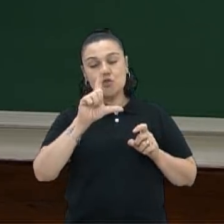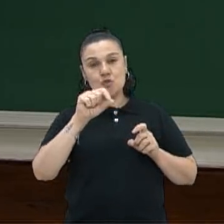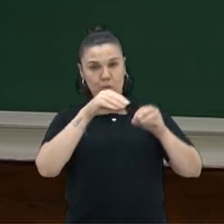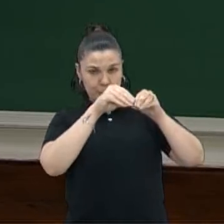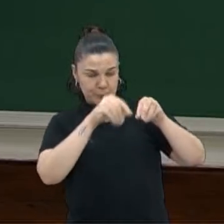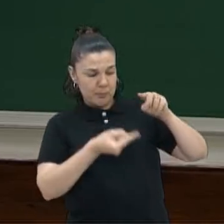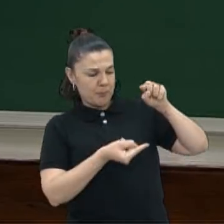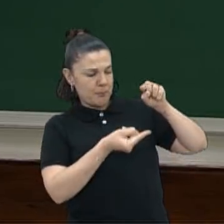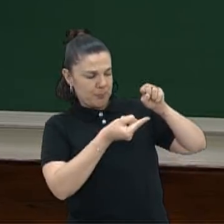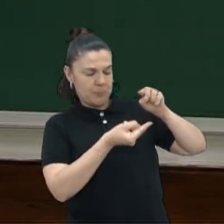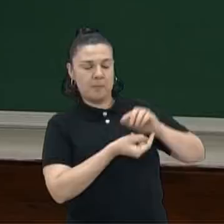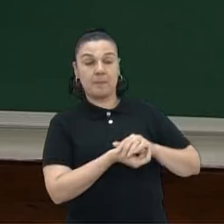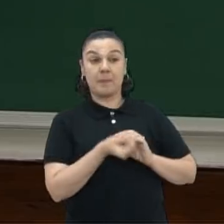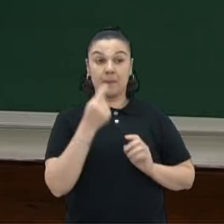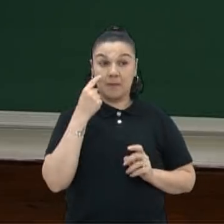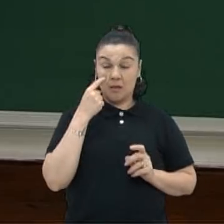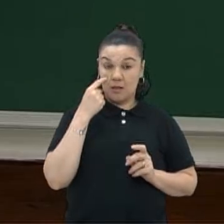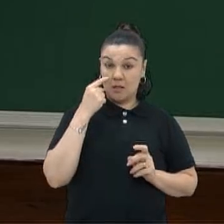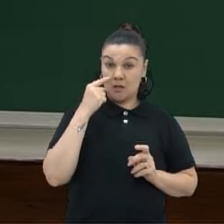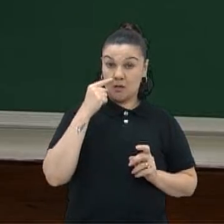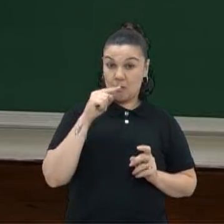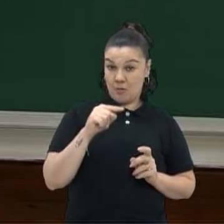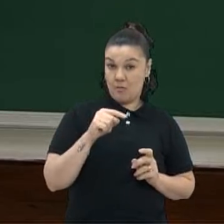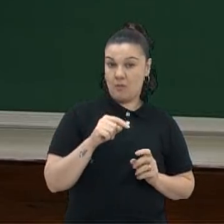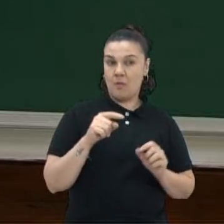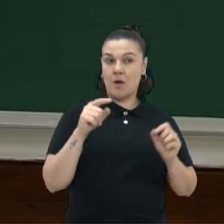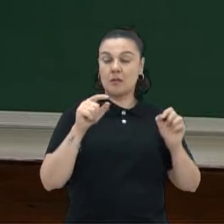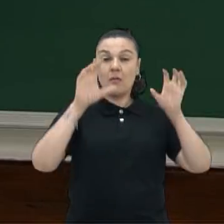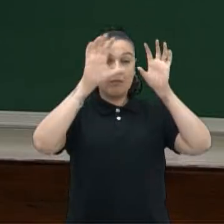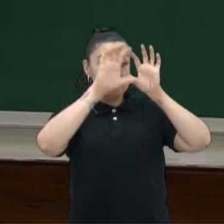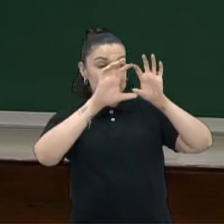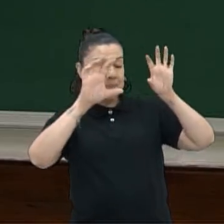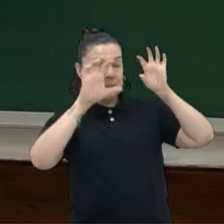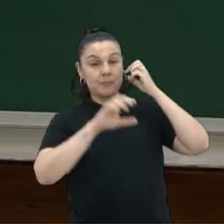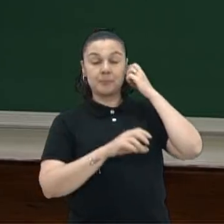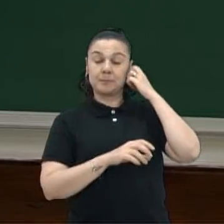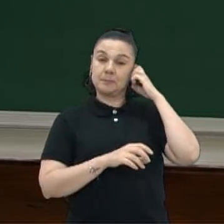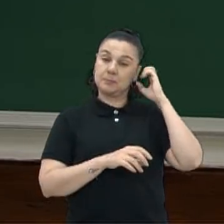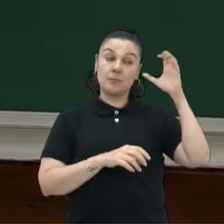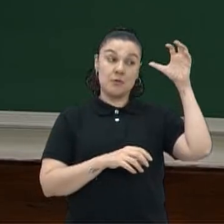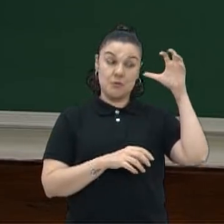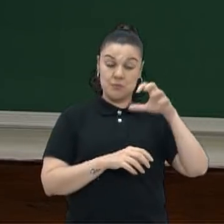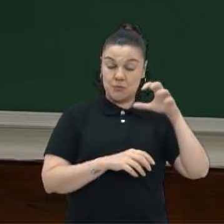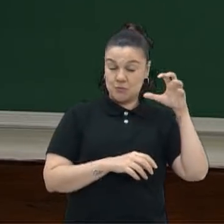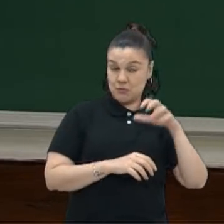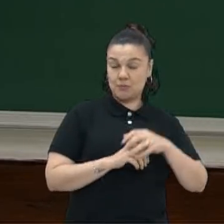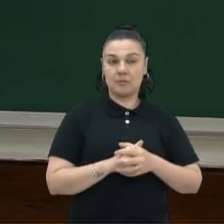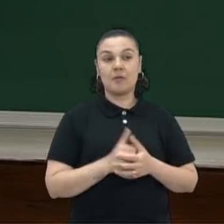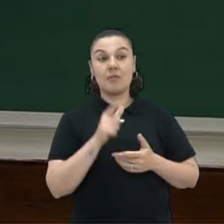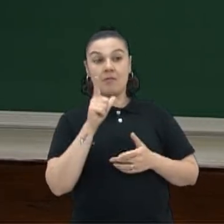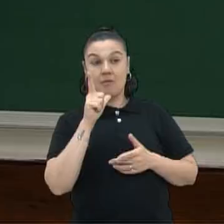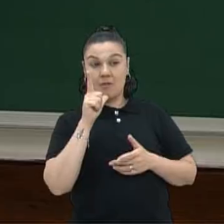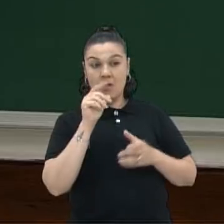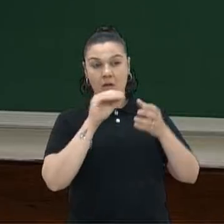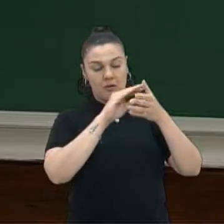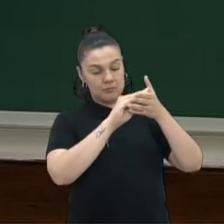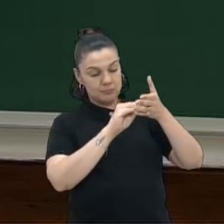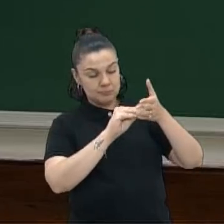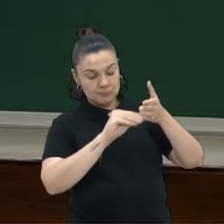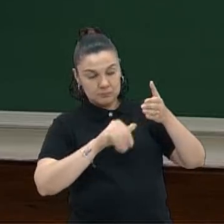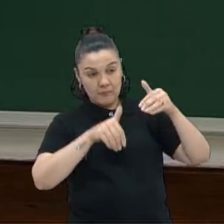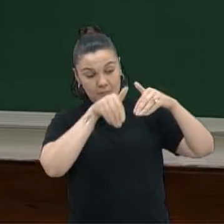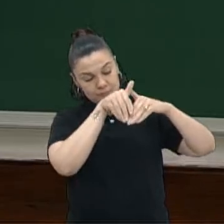imagem aqui. Observa que aqui a gente tem uma nuvenzinha, está chovendo, né? E essa água, ela tende